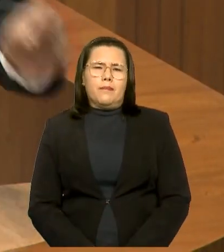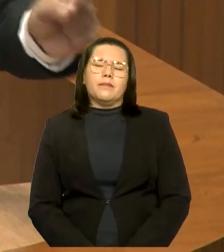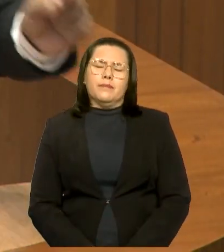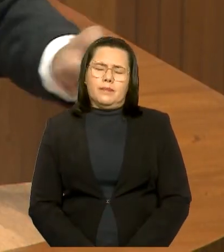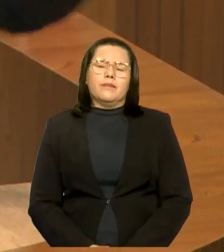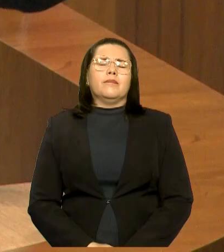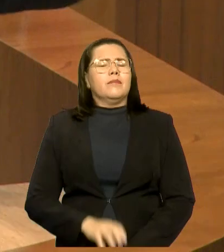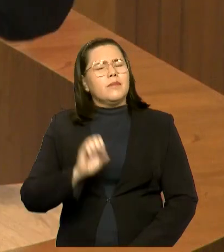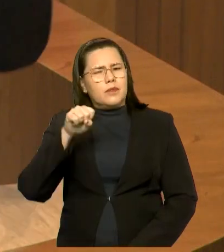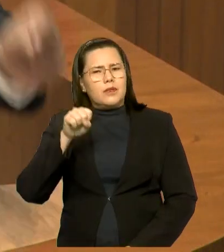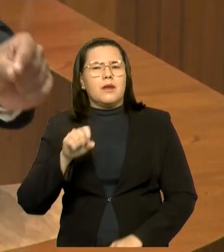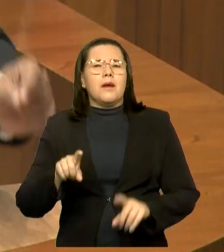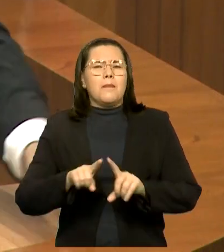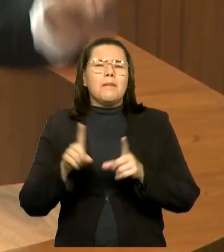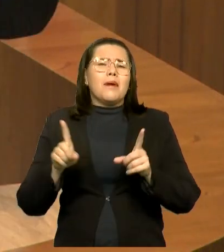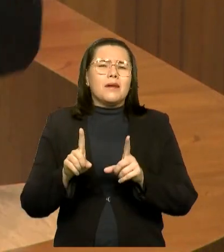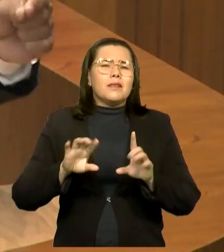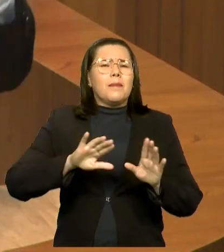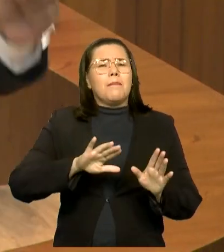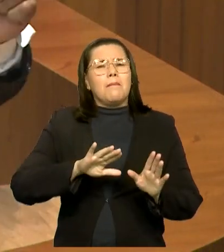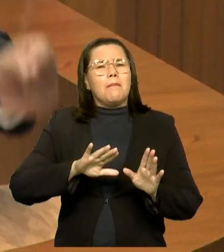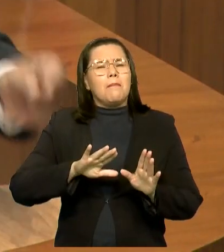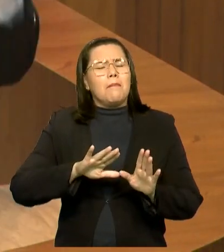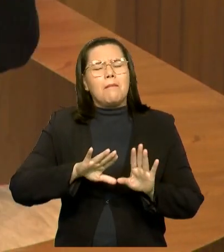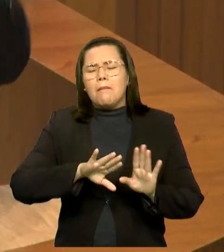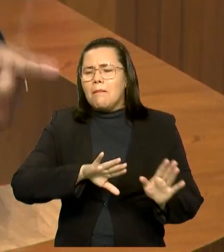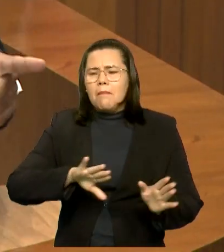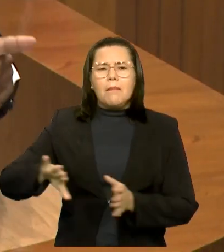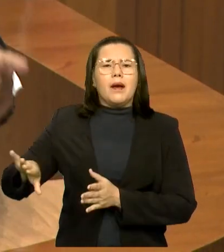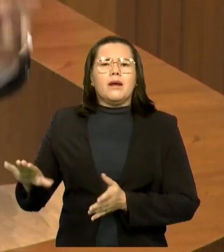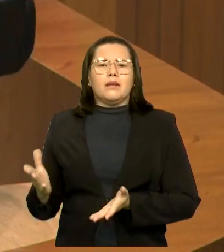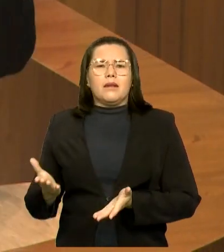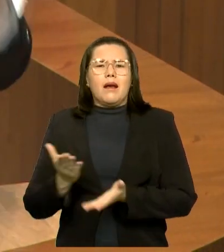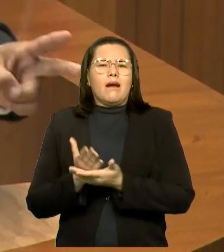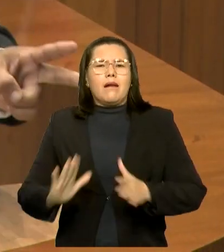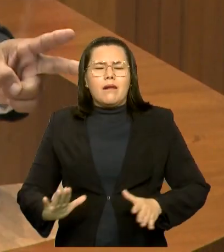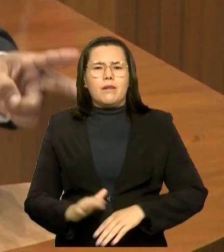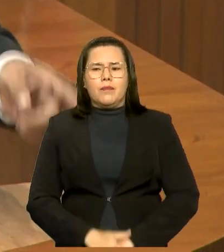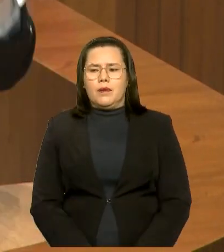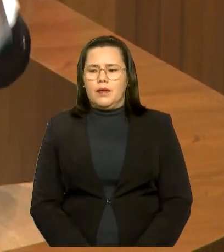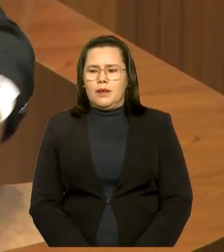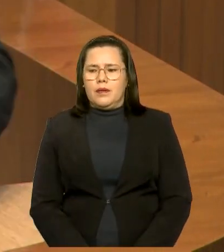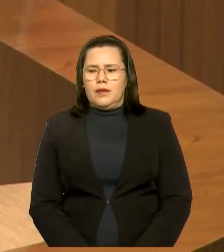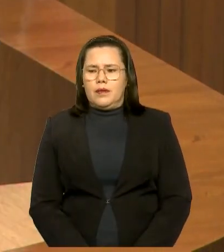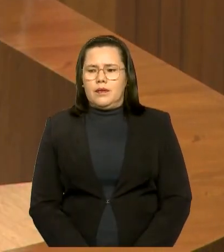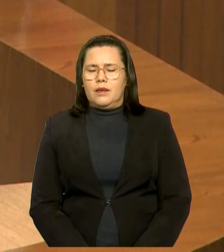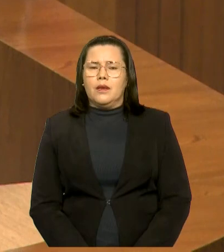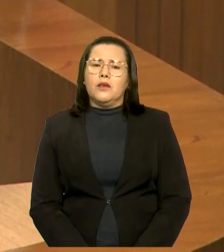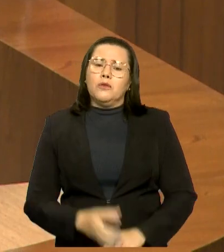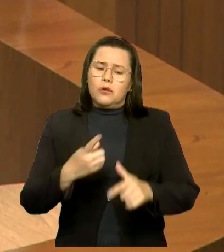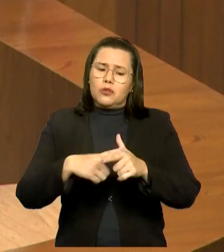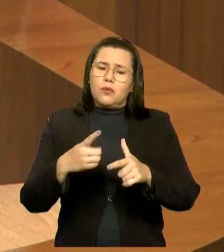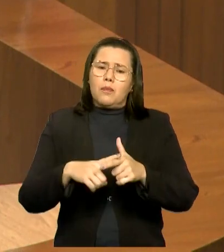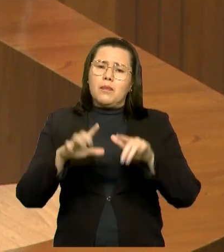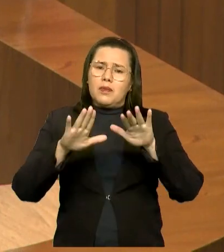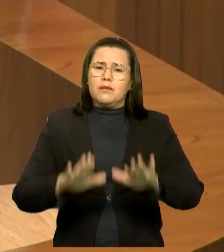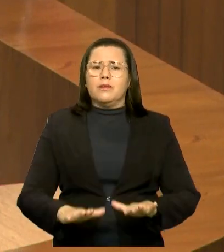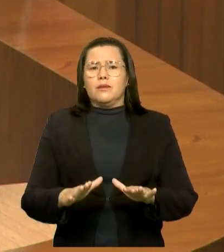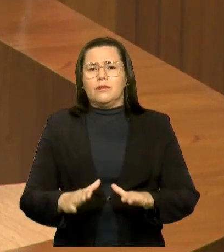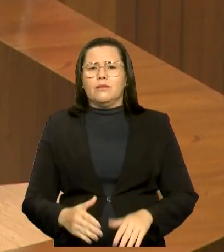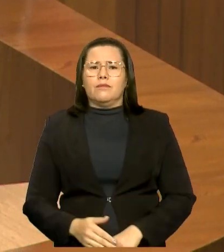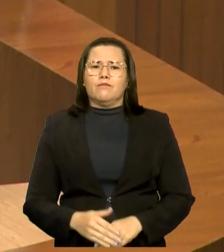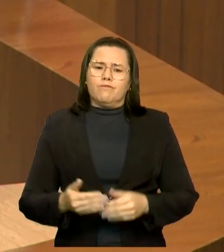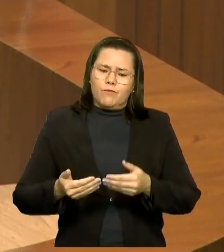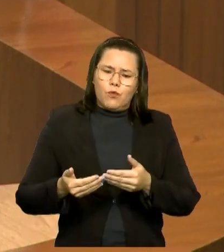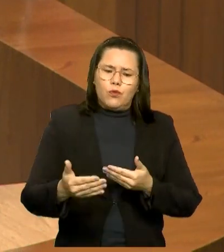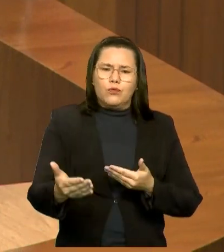E o gestor público, tanto estadual como municipal, tem que tratar os problemas com seriedade, com responsabilidade e tratar a população com respeito